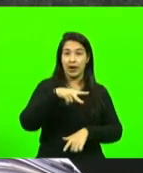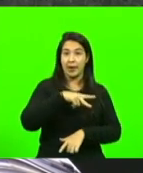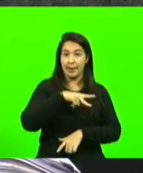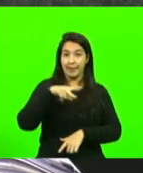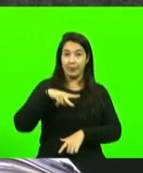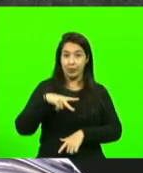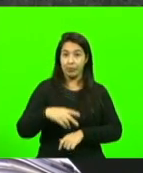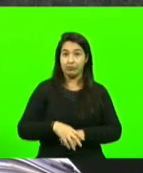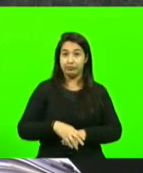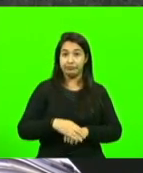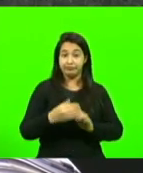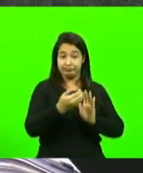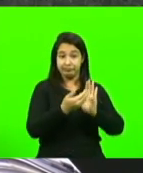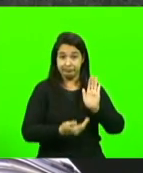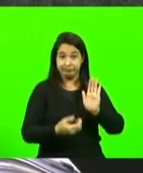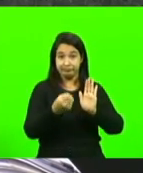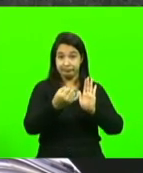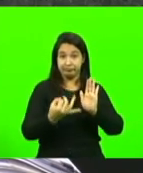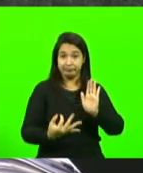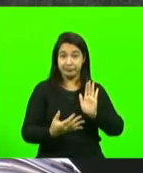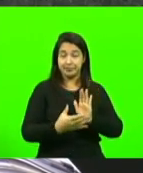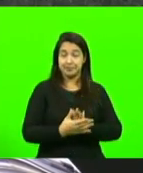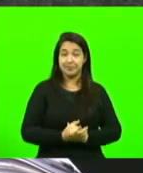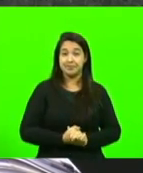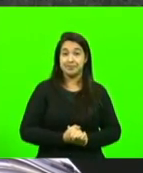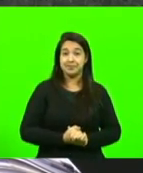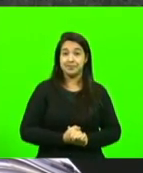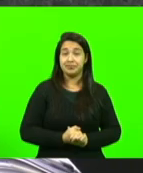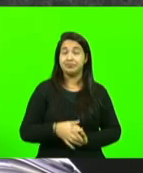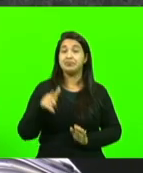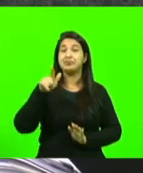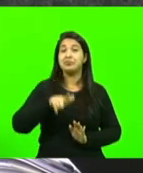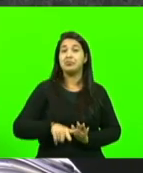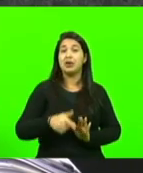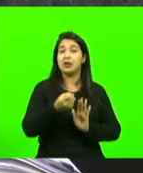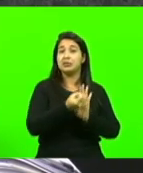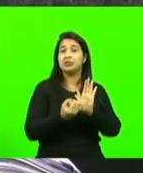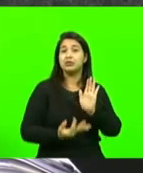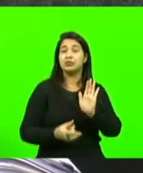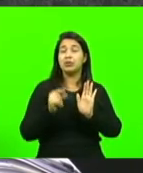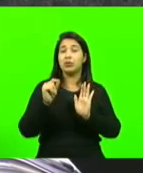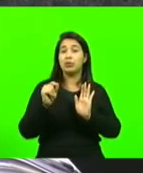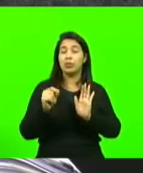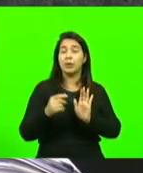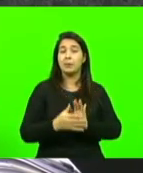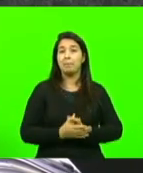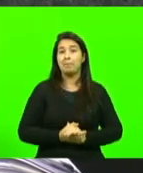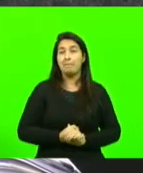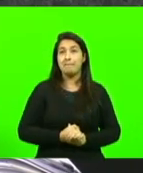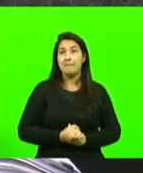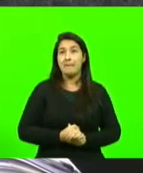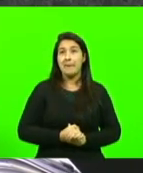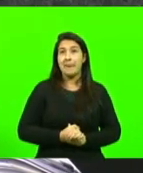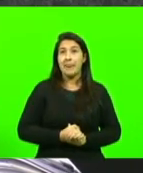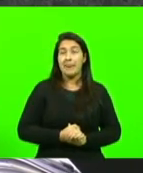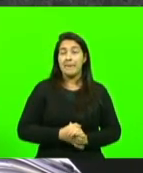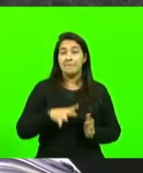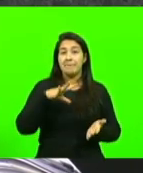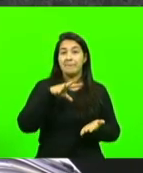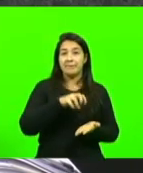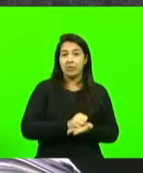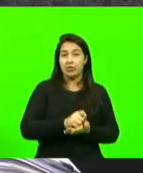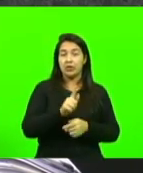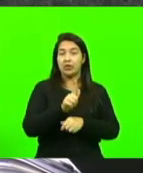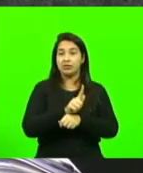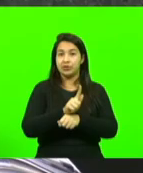está expresso na PEC algo mais que está expresso na PEC além dos contratos